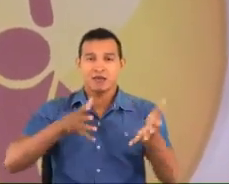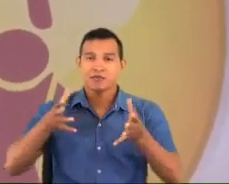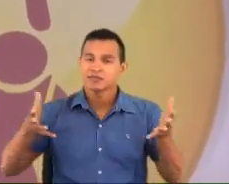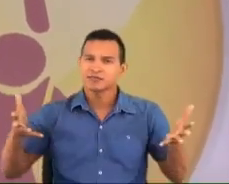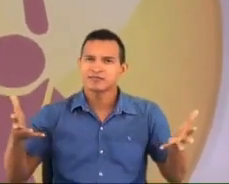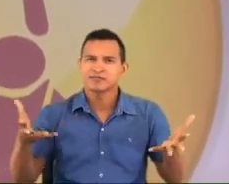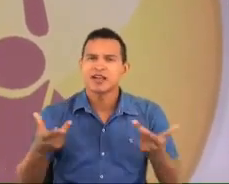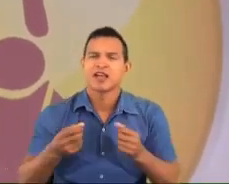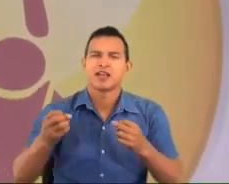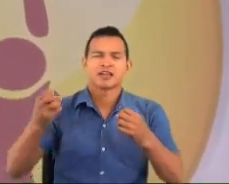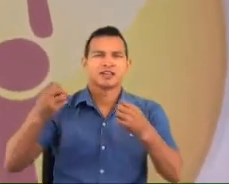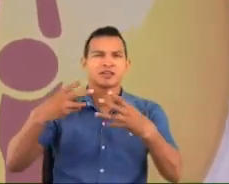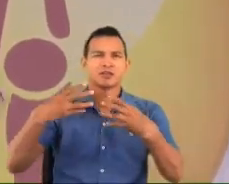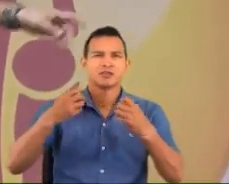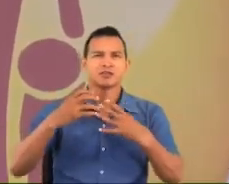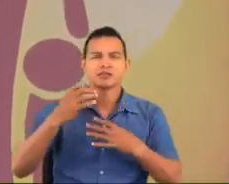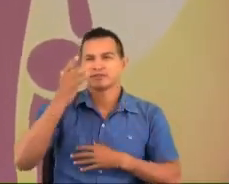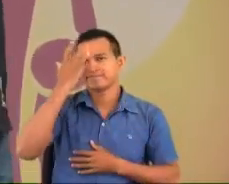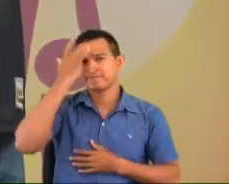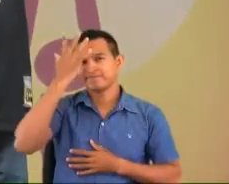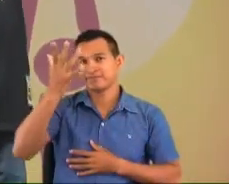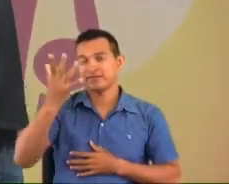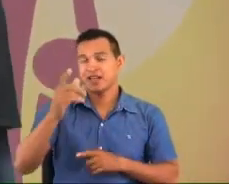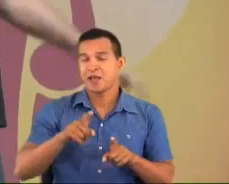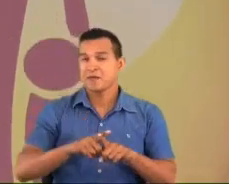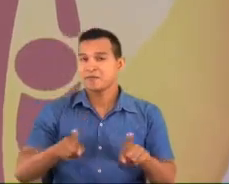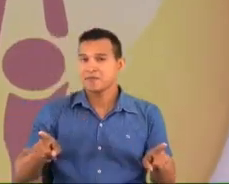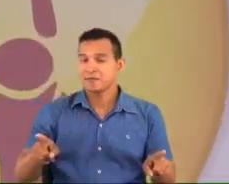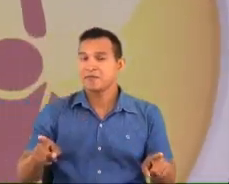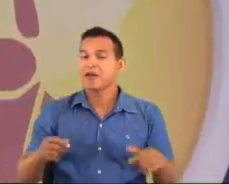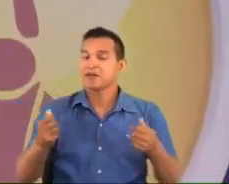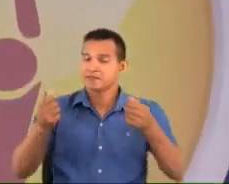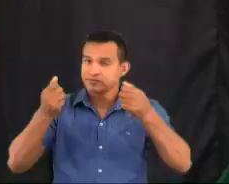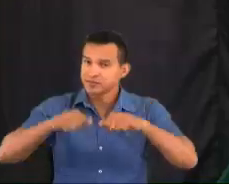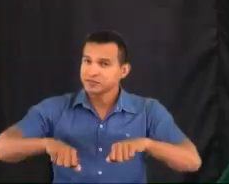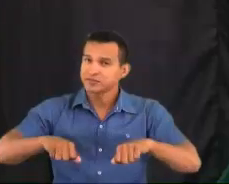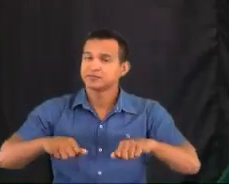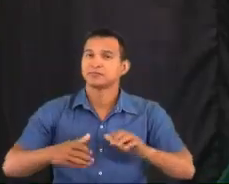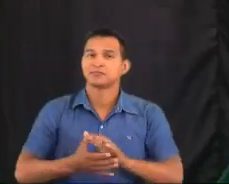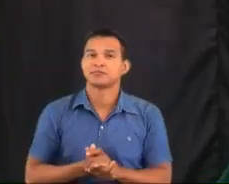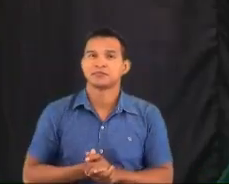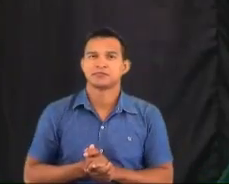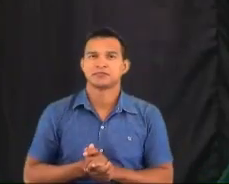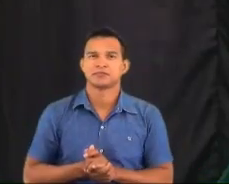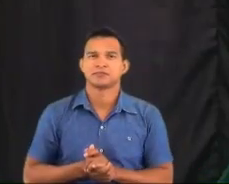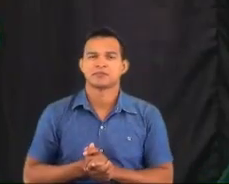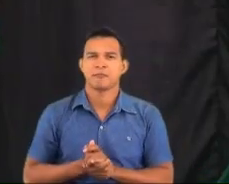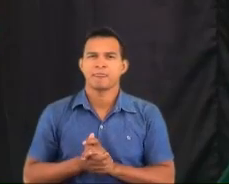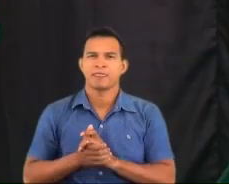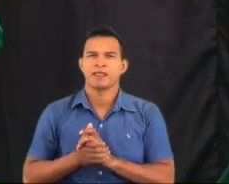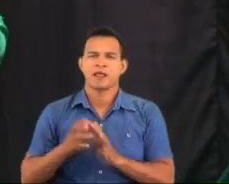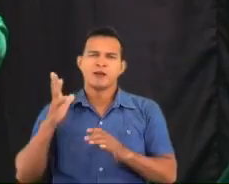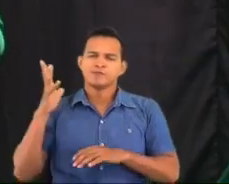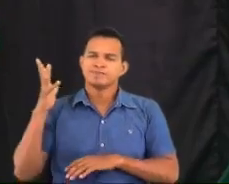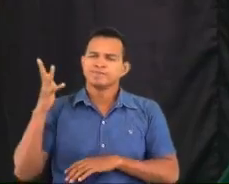fácil, mas é possível. Sara, cante com a gente. Foram noites